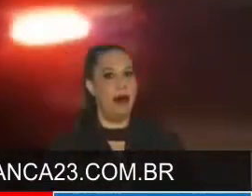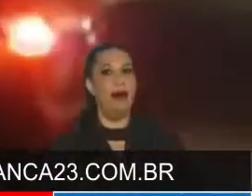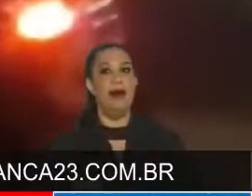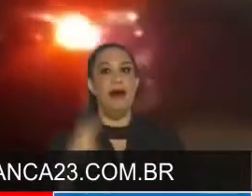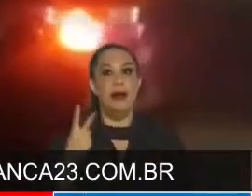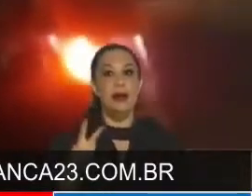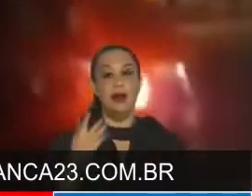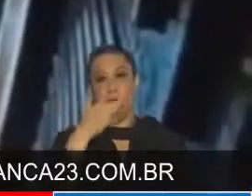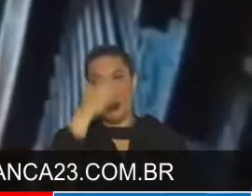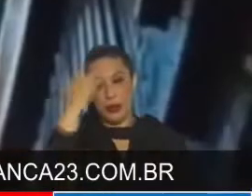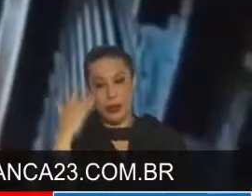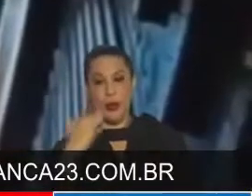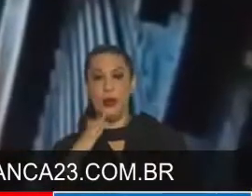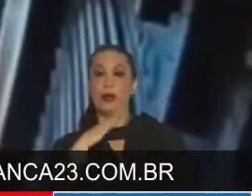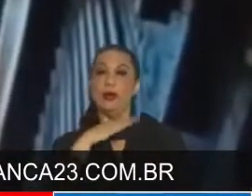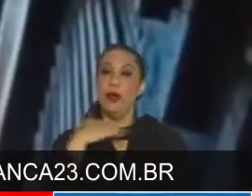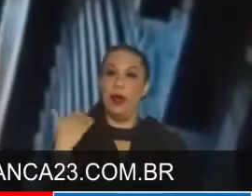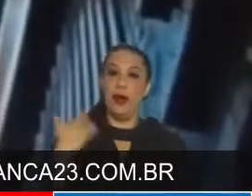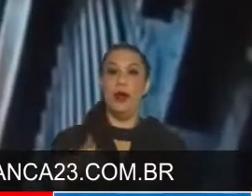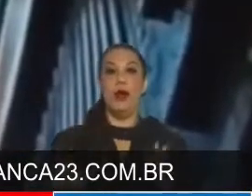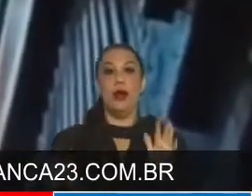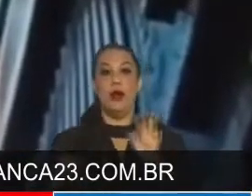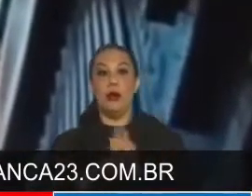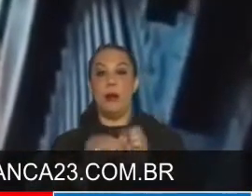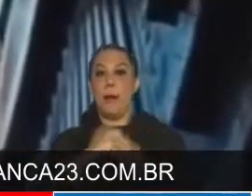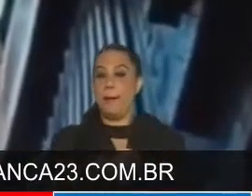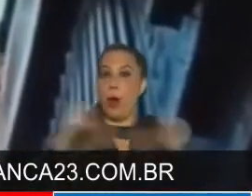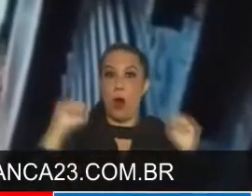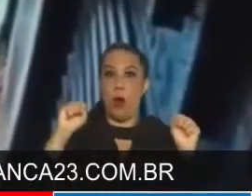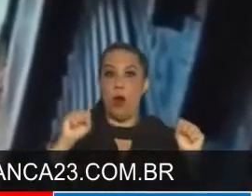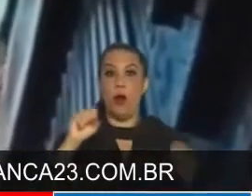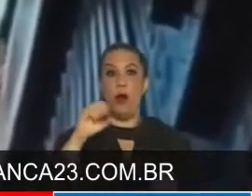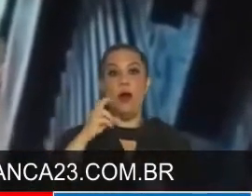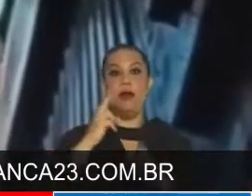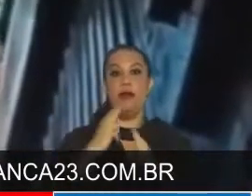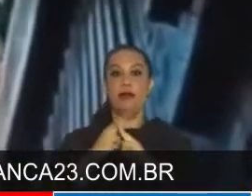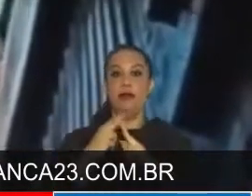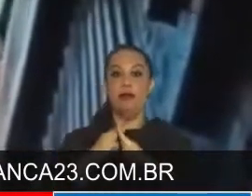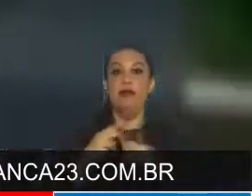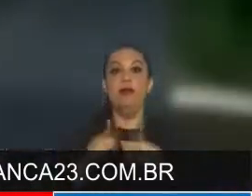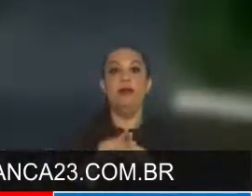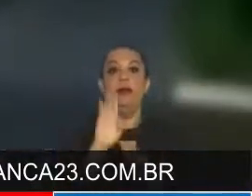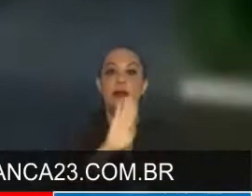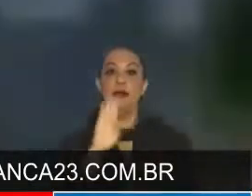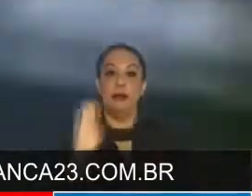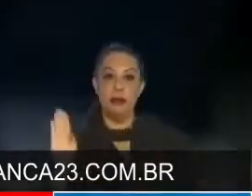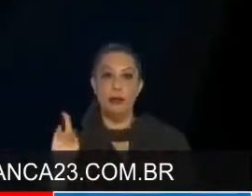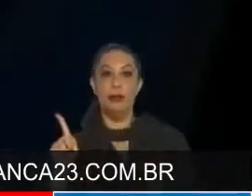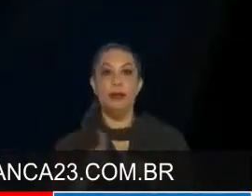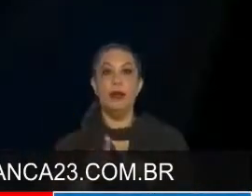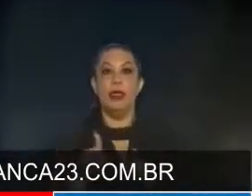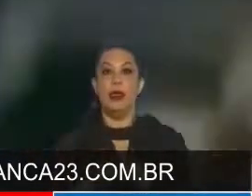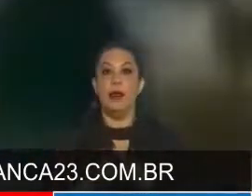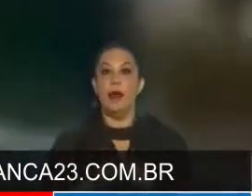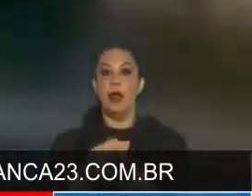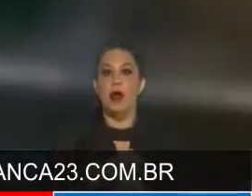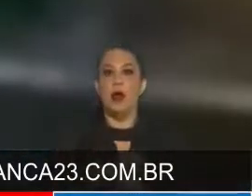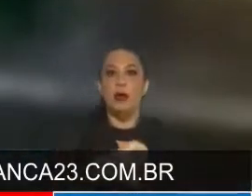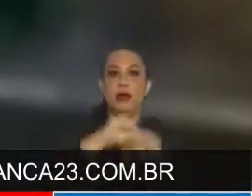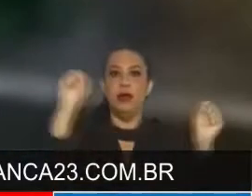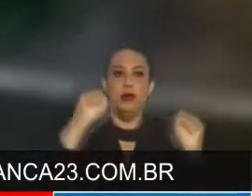2 reféns morreram e os criminosos explodiram agências da Caixa Econômica Federal e do Banco do Brasil, além de